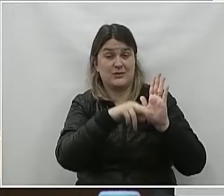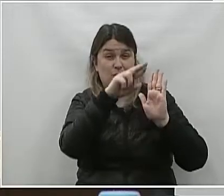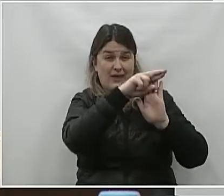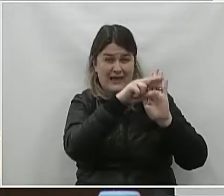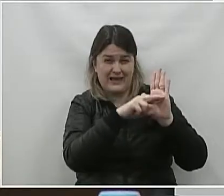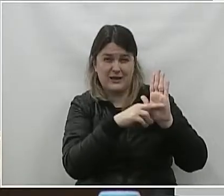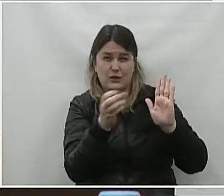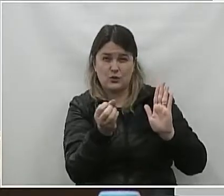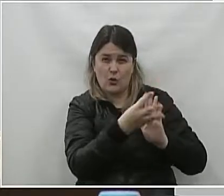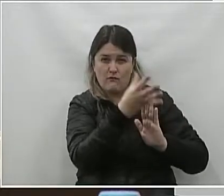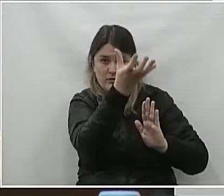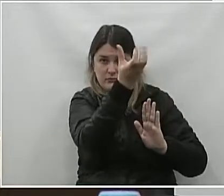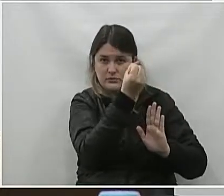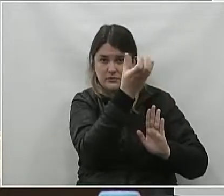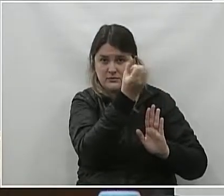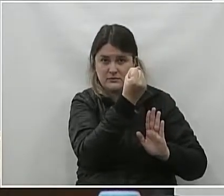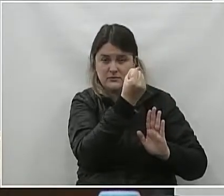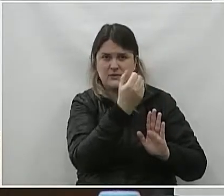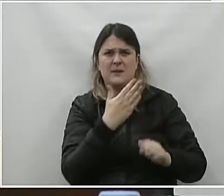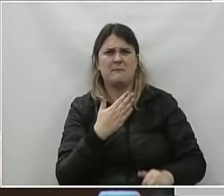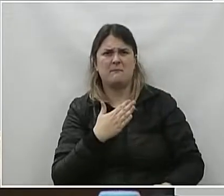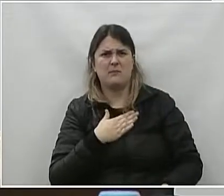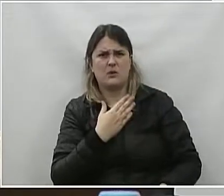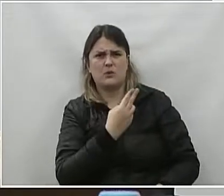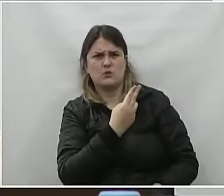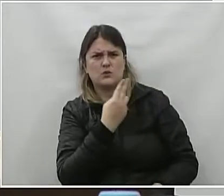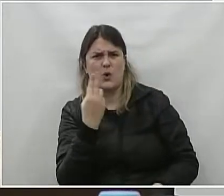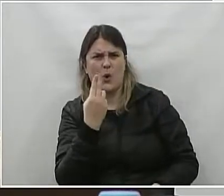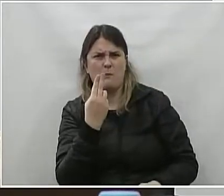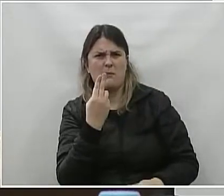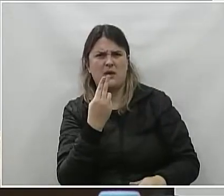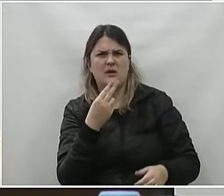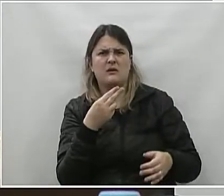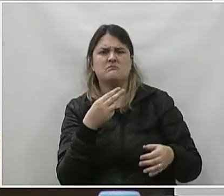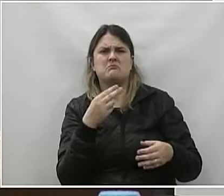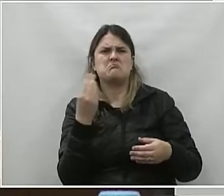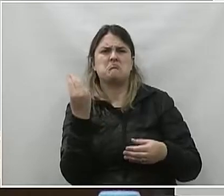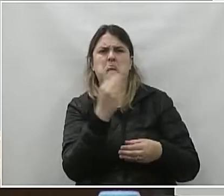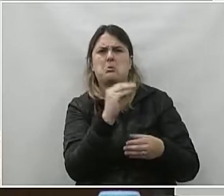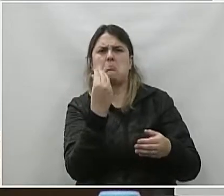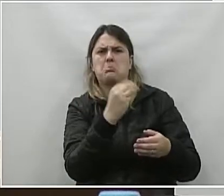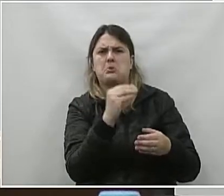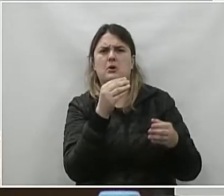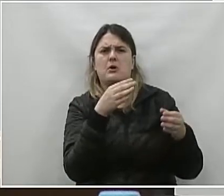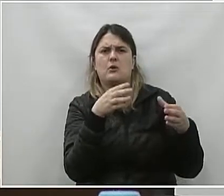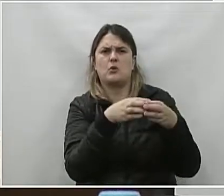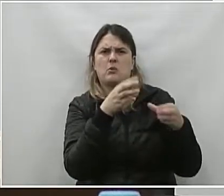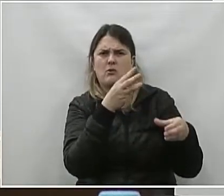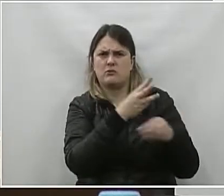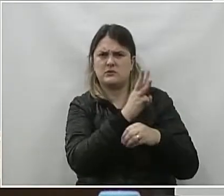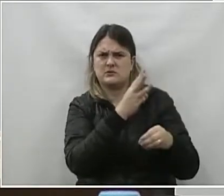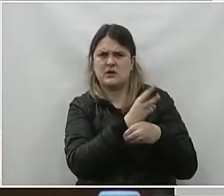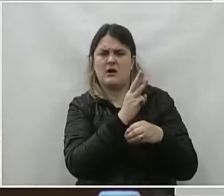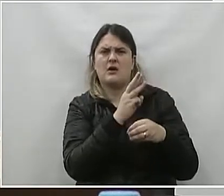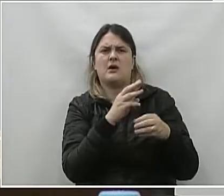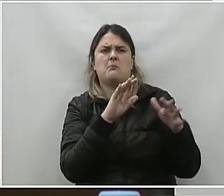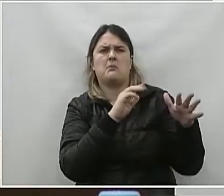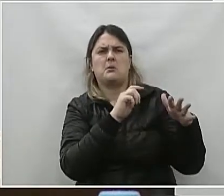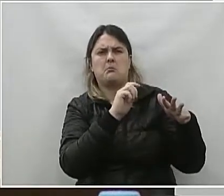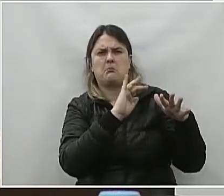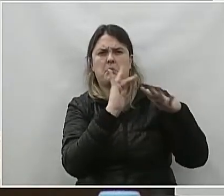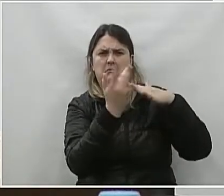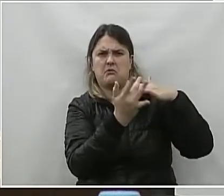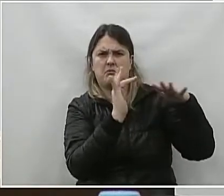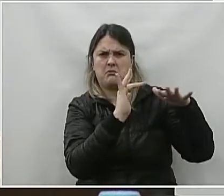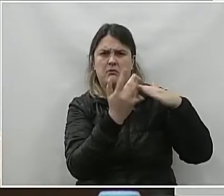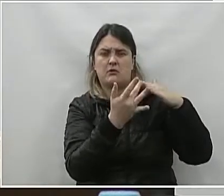Previdência aqui, o meu nome esteve rodando em grupos de WhatsApp, em grupos de redes sociais